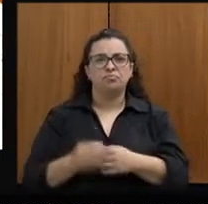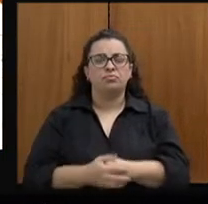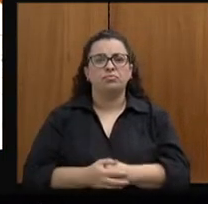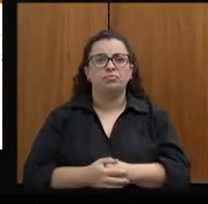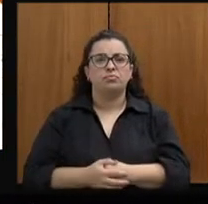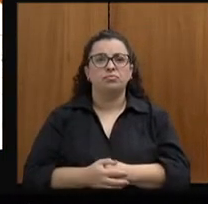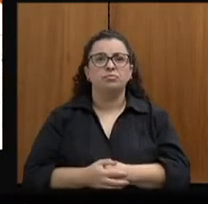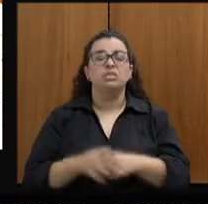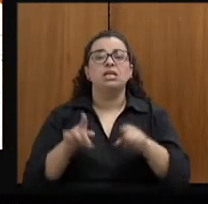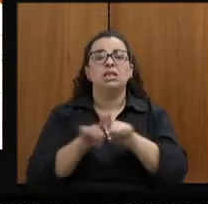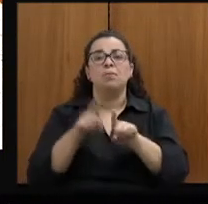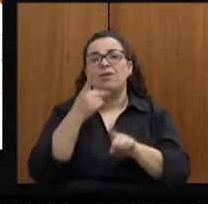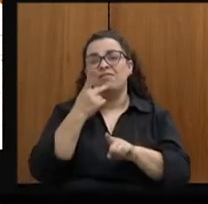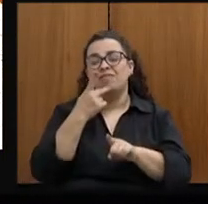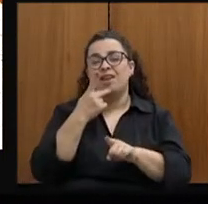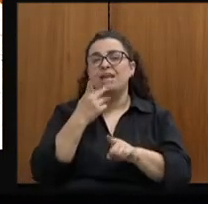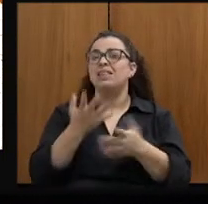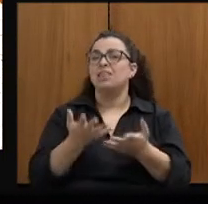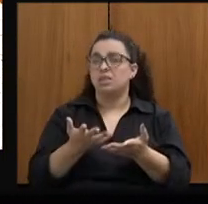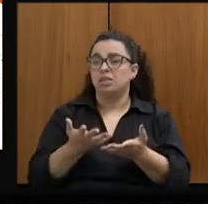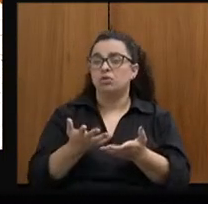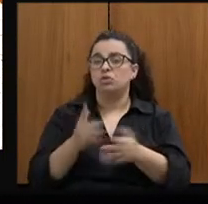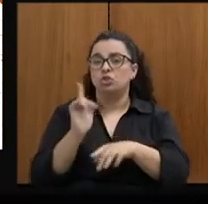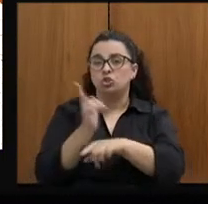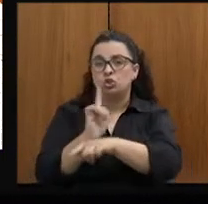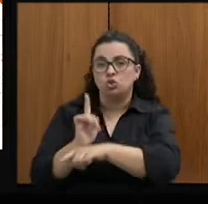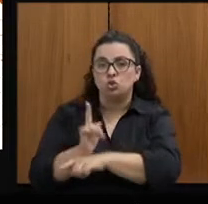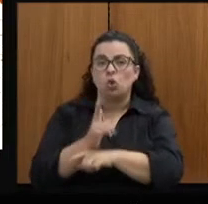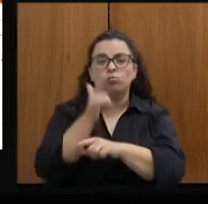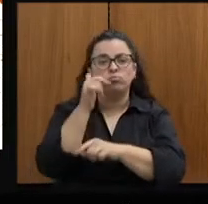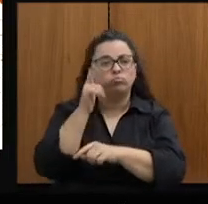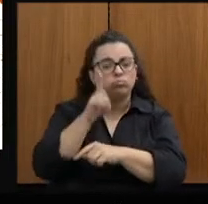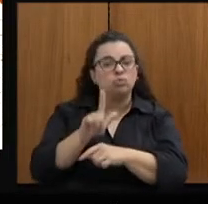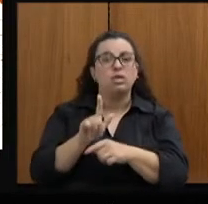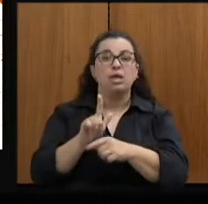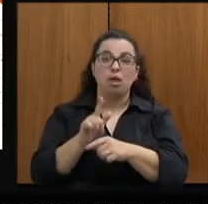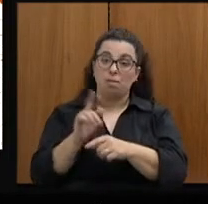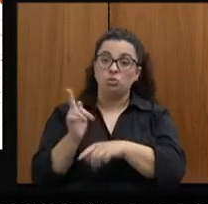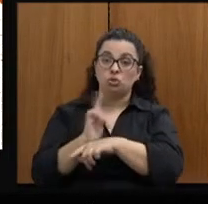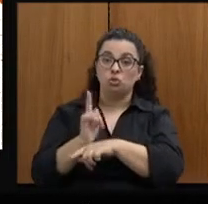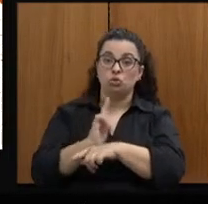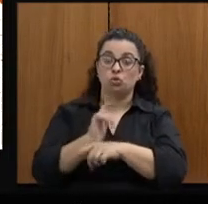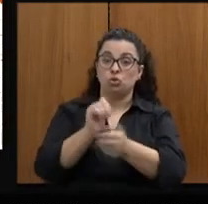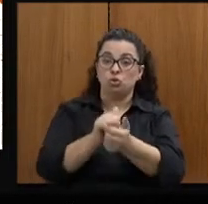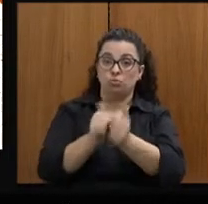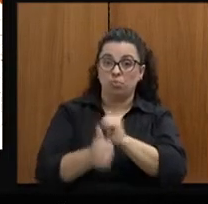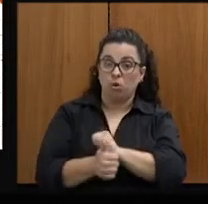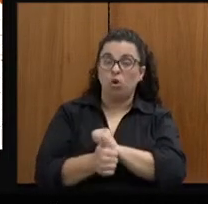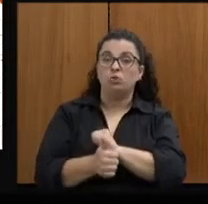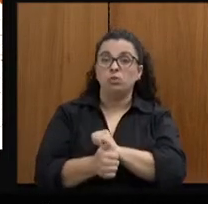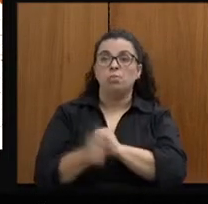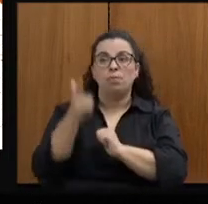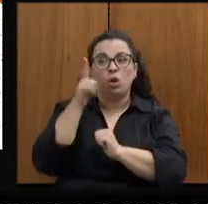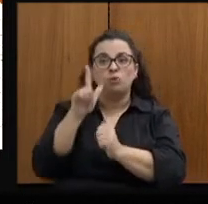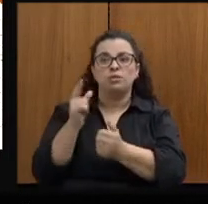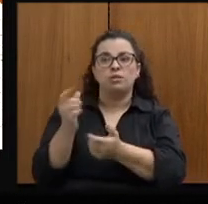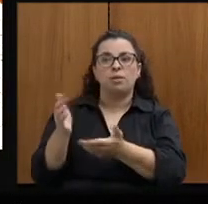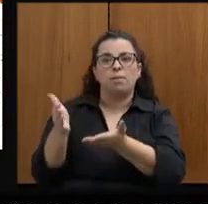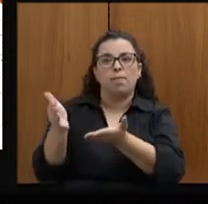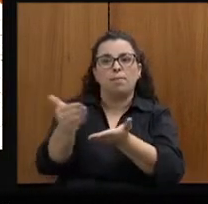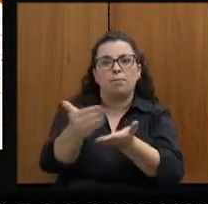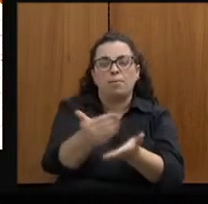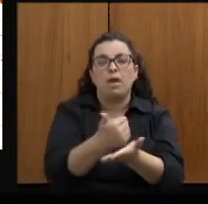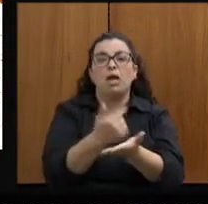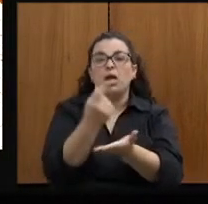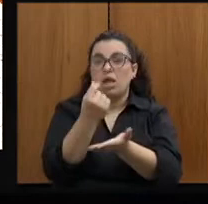deixar de falar das capacitações de gestores municipais dos esportes, principalmente em captação de recursos, e a permissão de